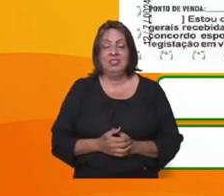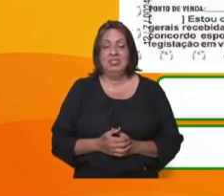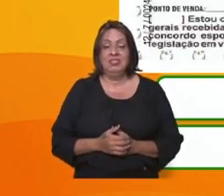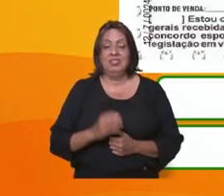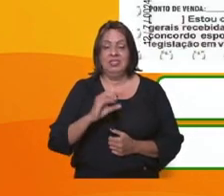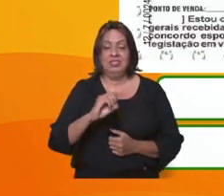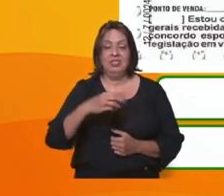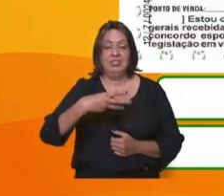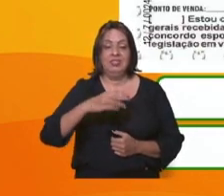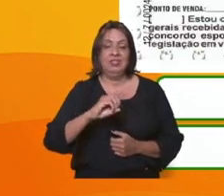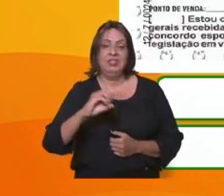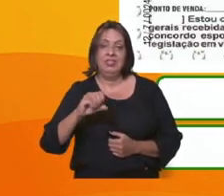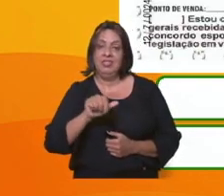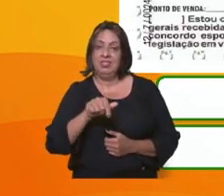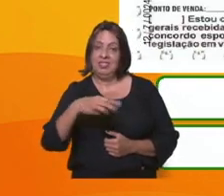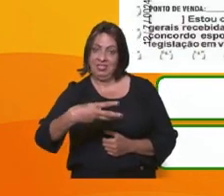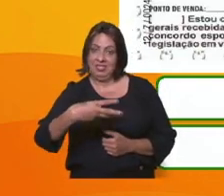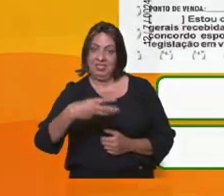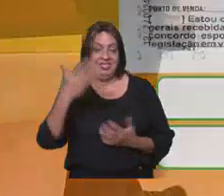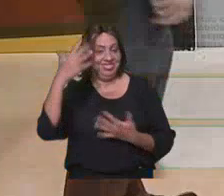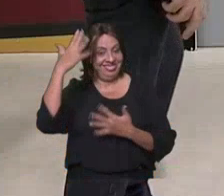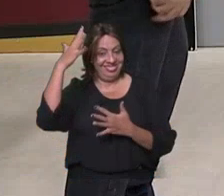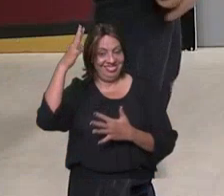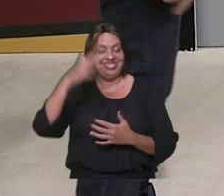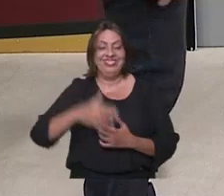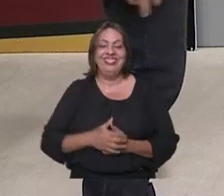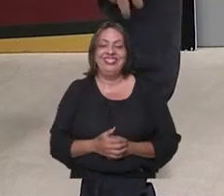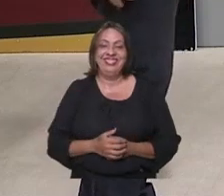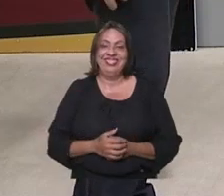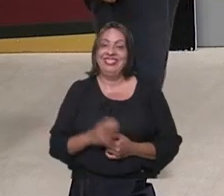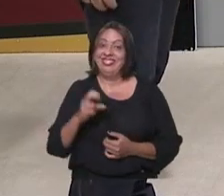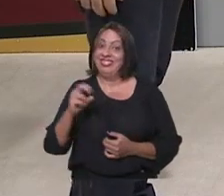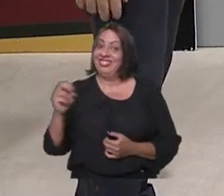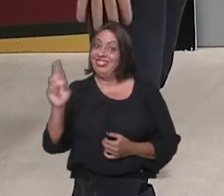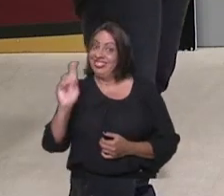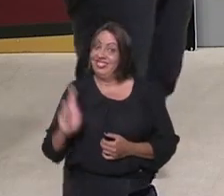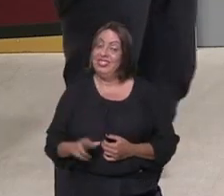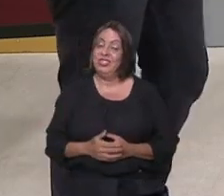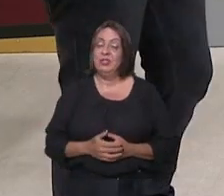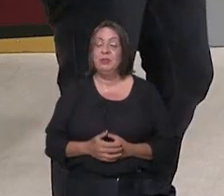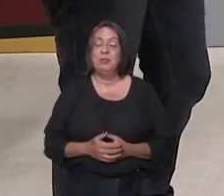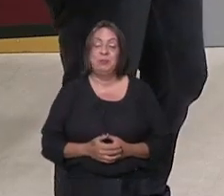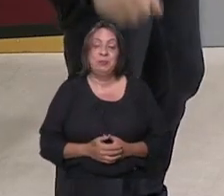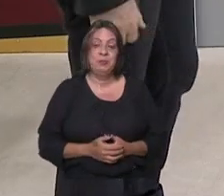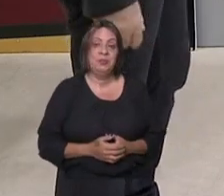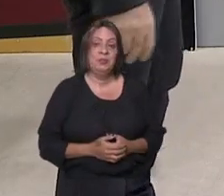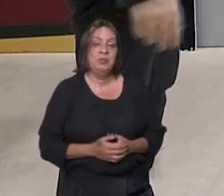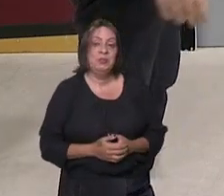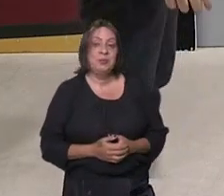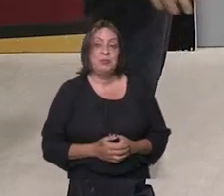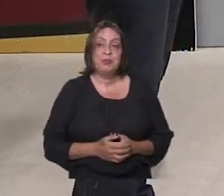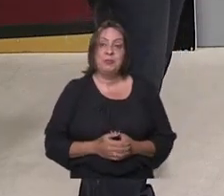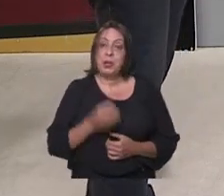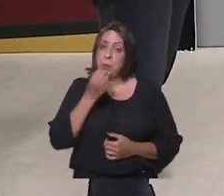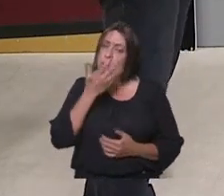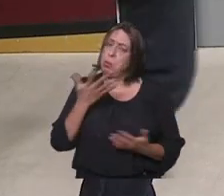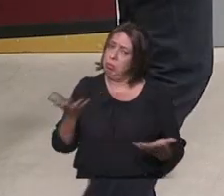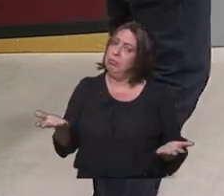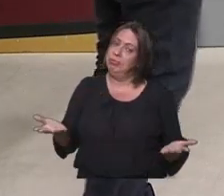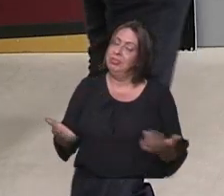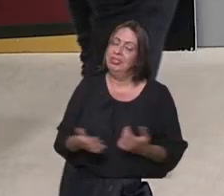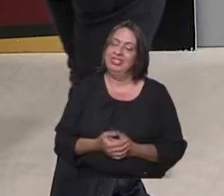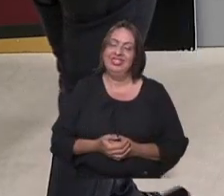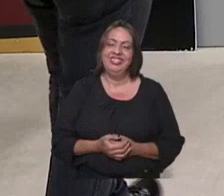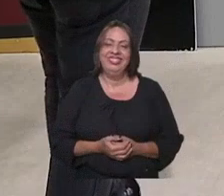Título 030073, parabéns, R$500. R$500, sempre bom receber um din-din,